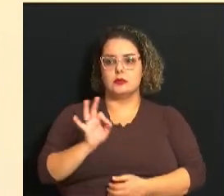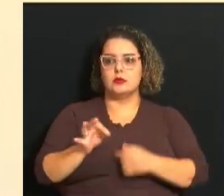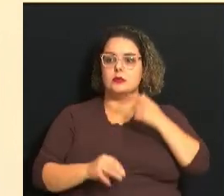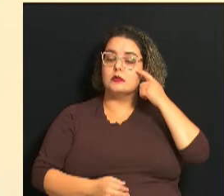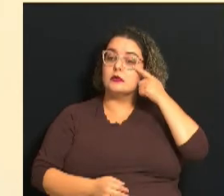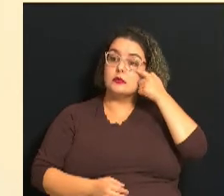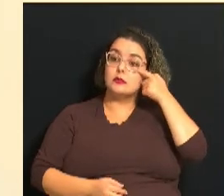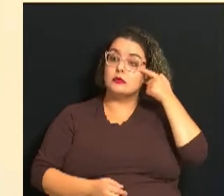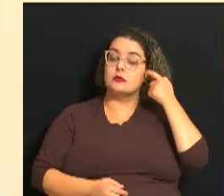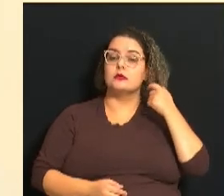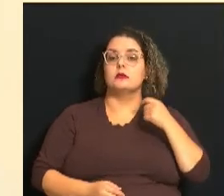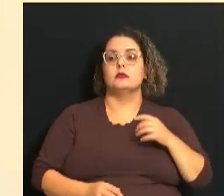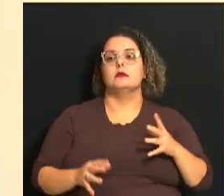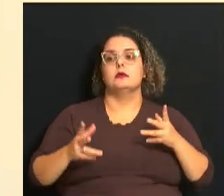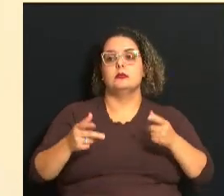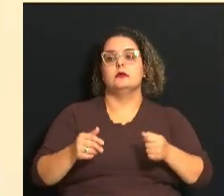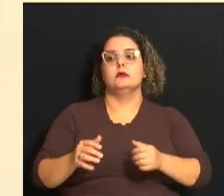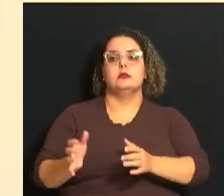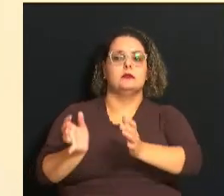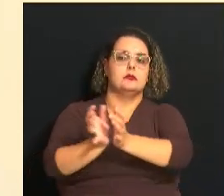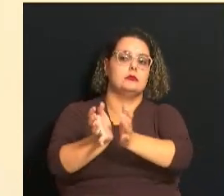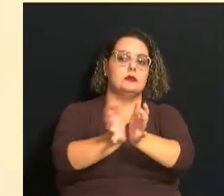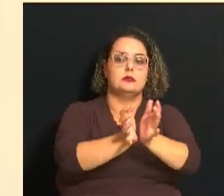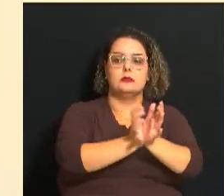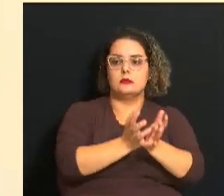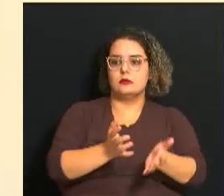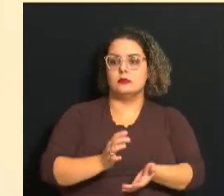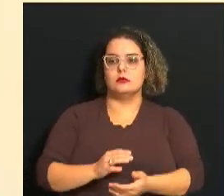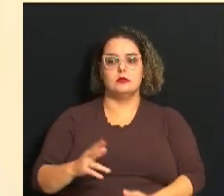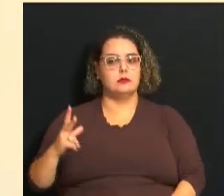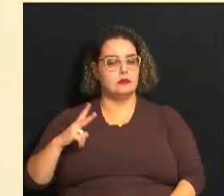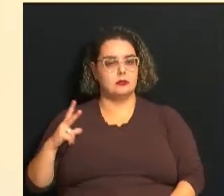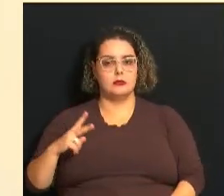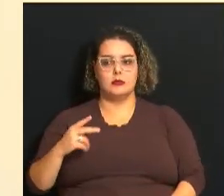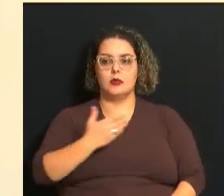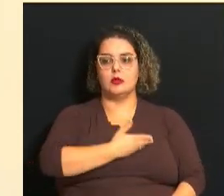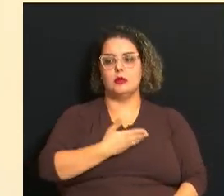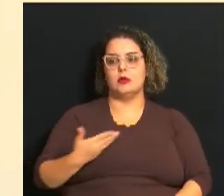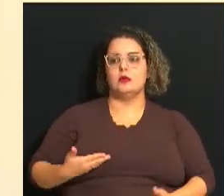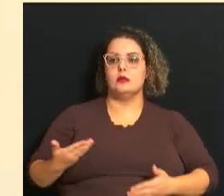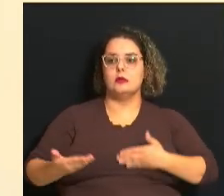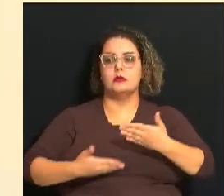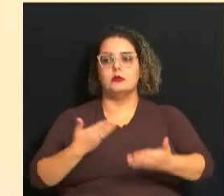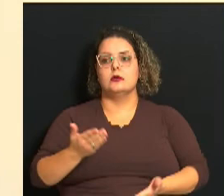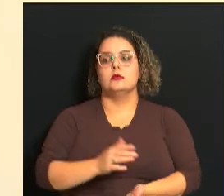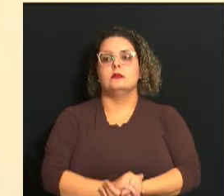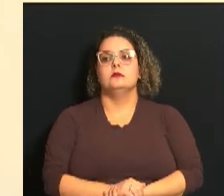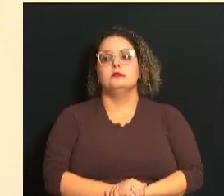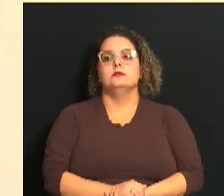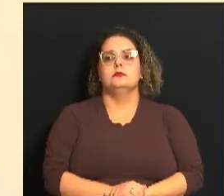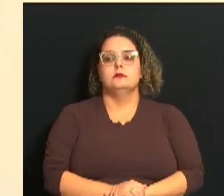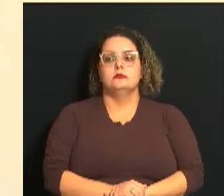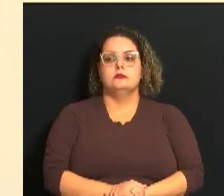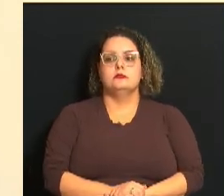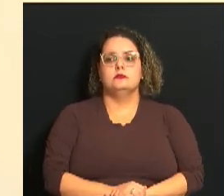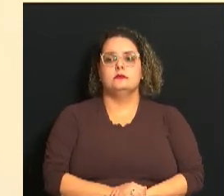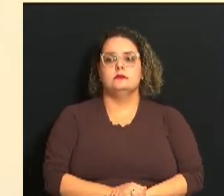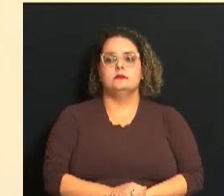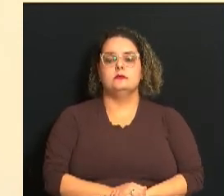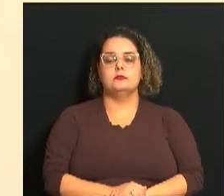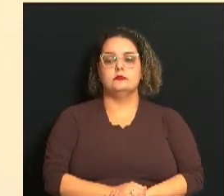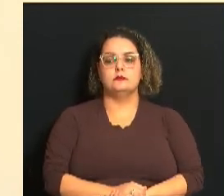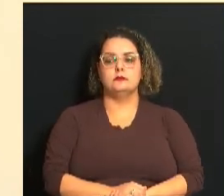levando aqui atingindo todas as categorias seja categoria privada ou meu serviço público e Então temos Então essa situação